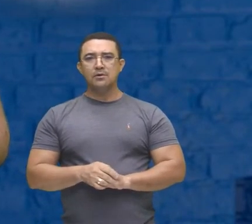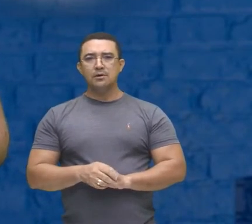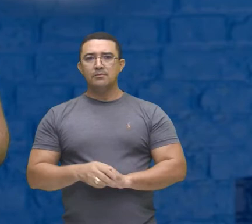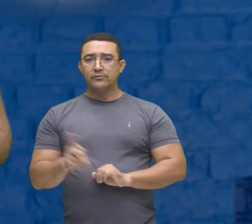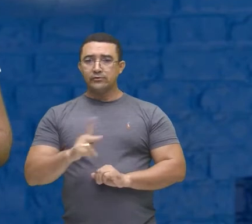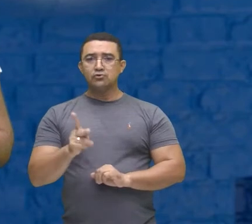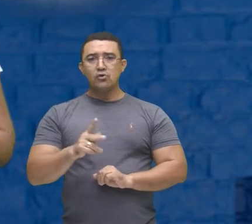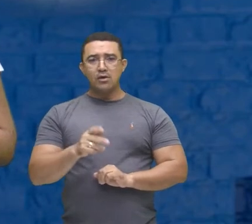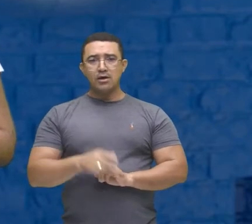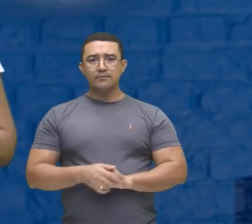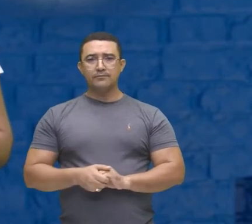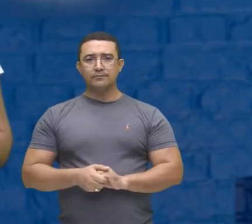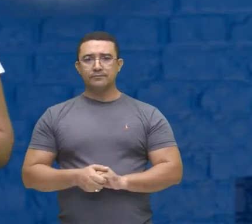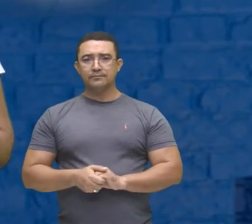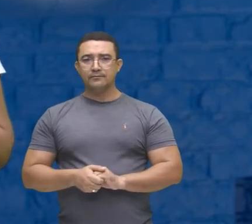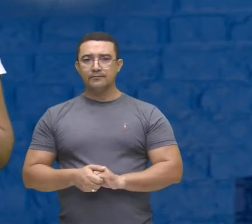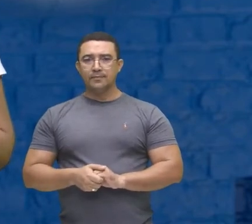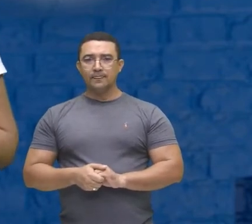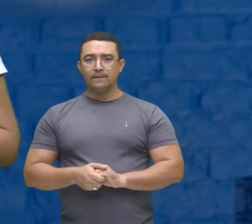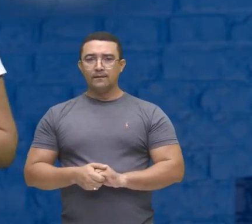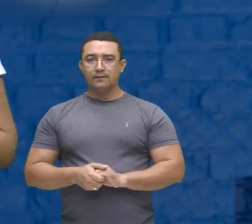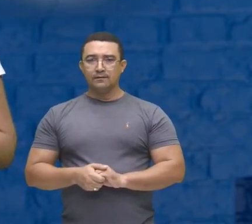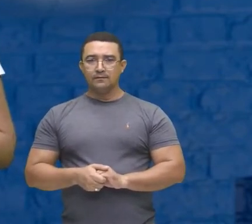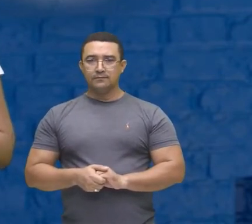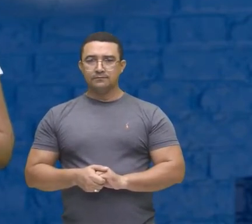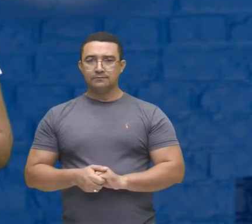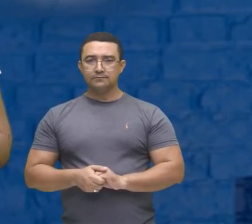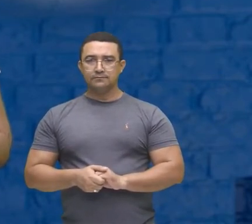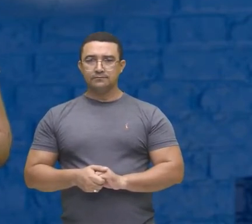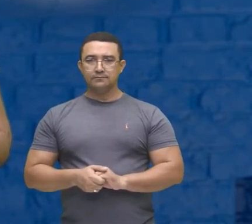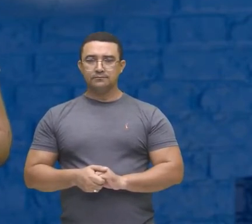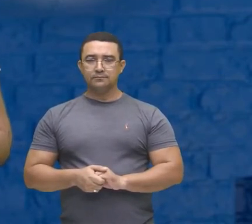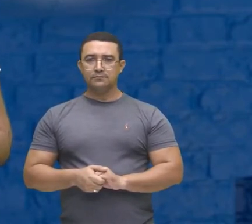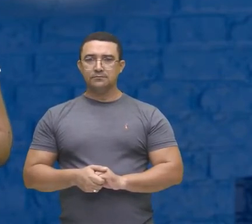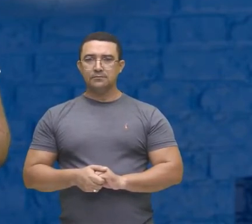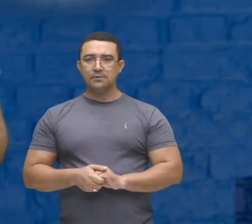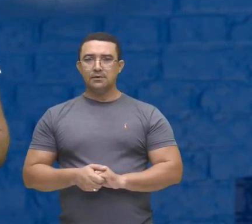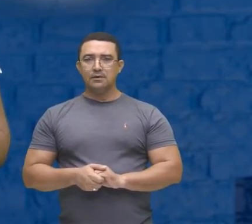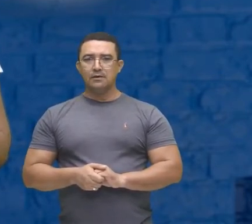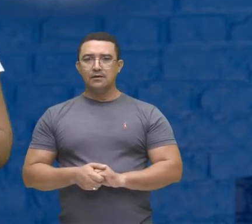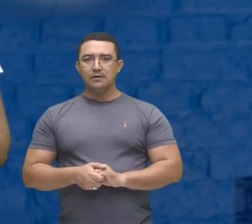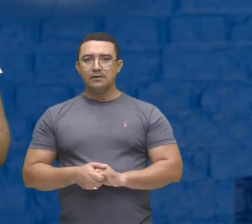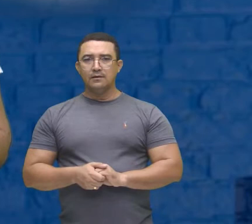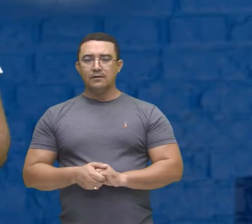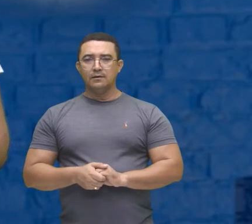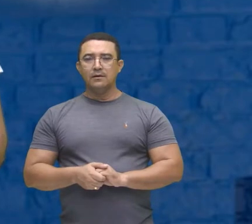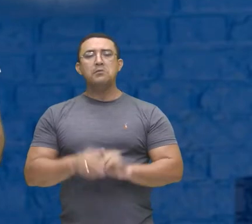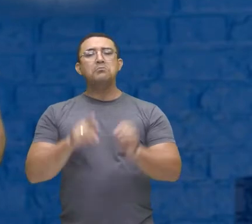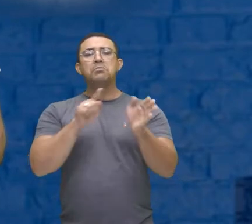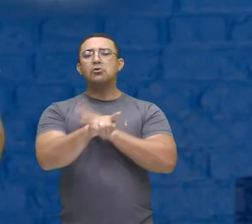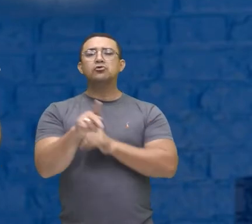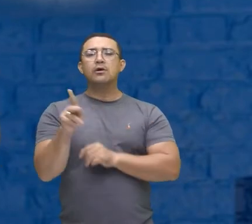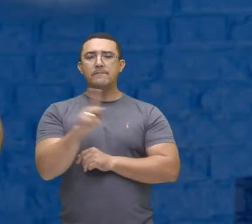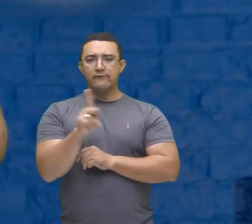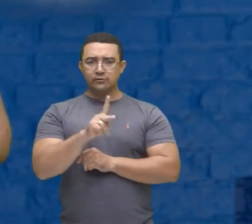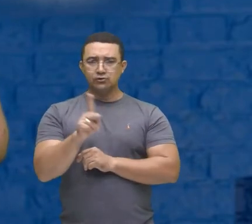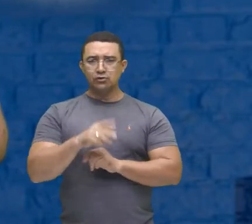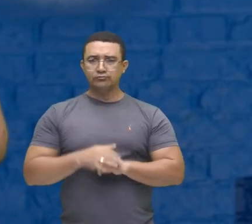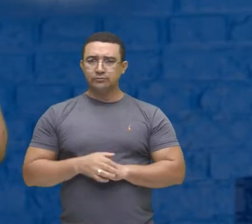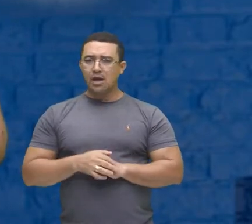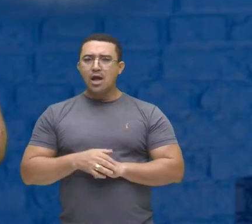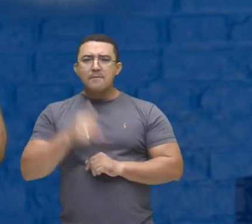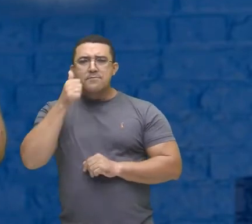me chamam assim, viu? Eu já fui professora. Acho que uma vez professora, sempre professora, né? Neste momento, assistente social, mas já fui professora.